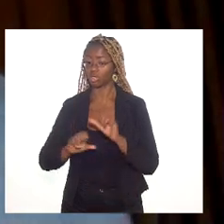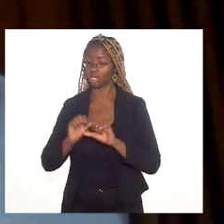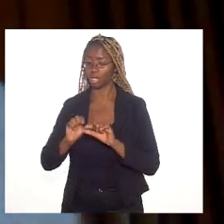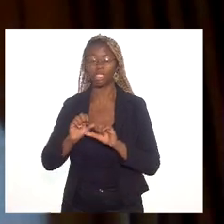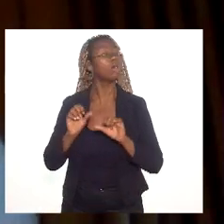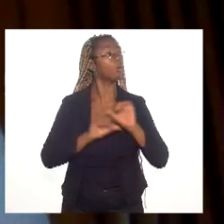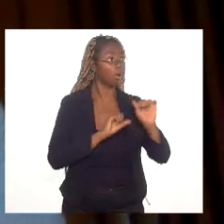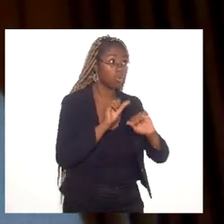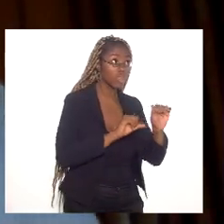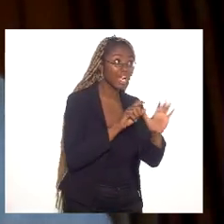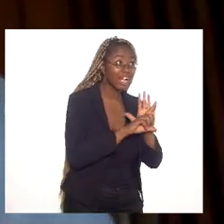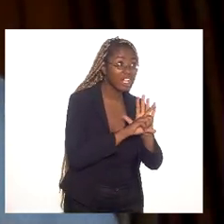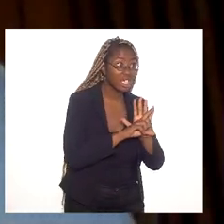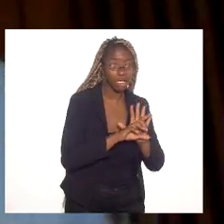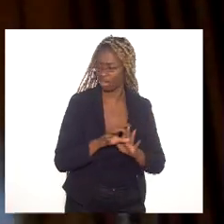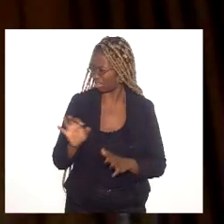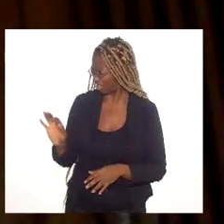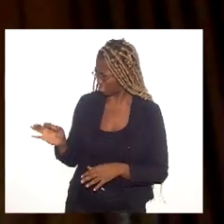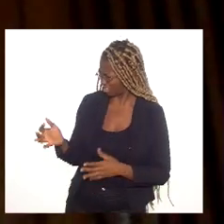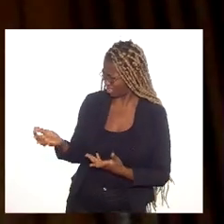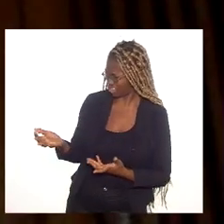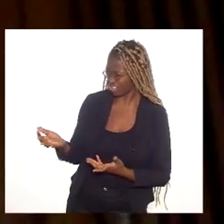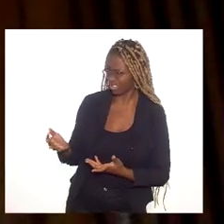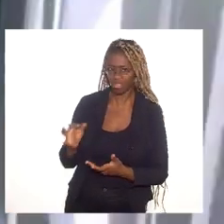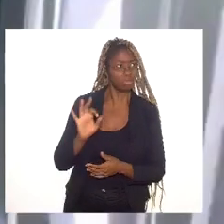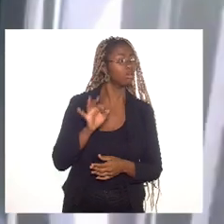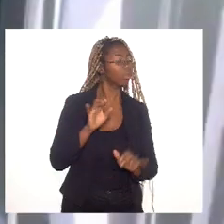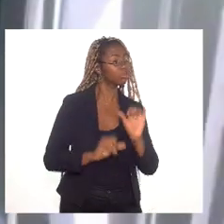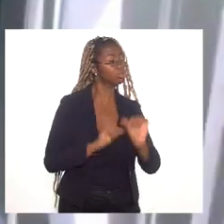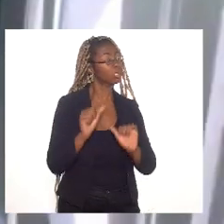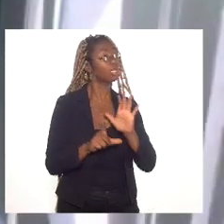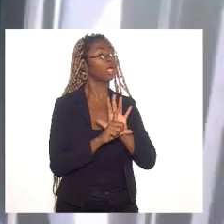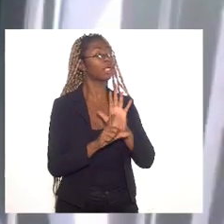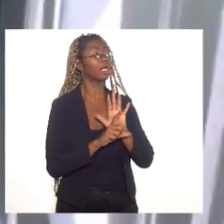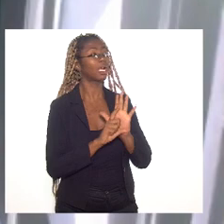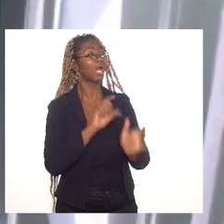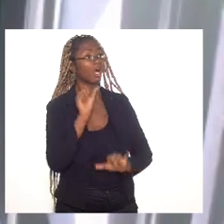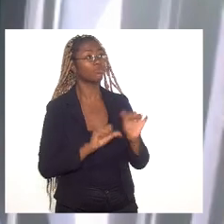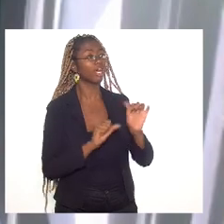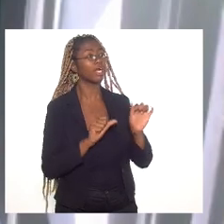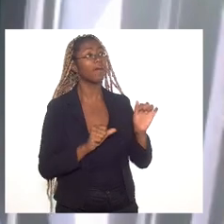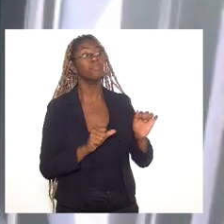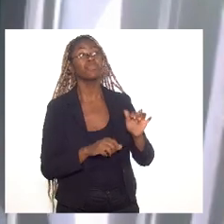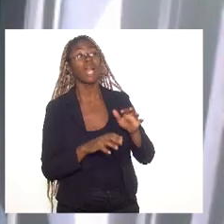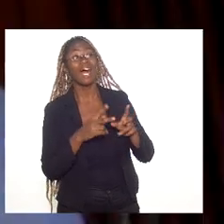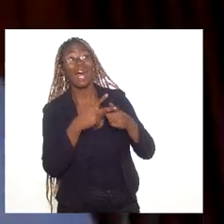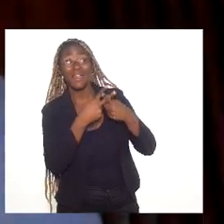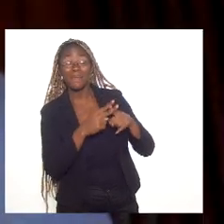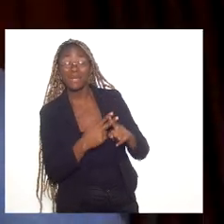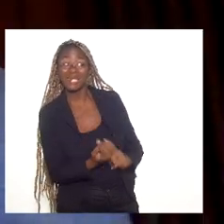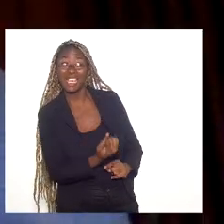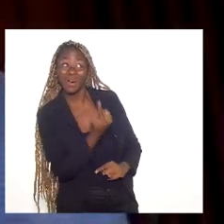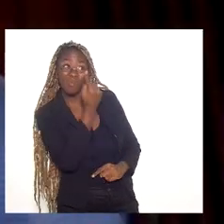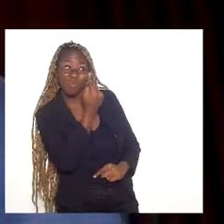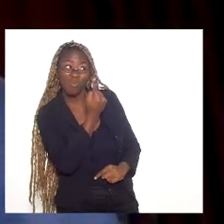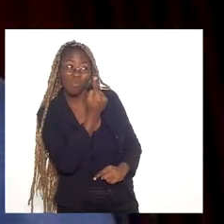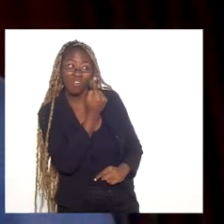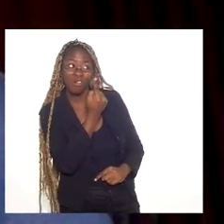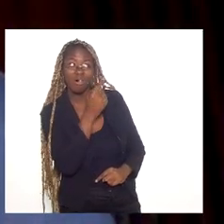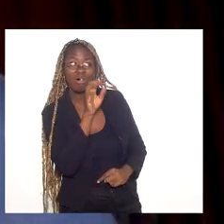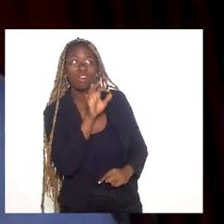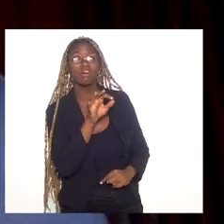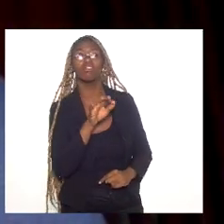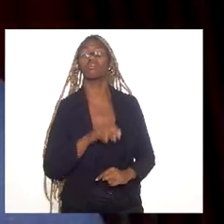lei. Ah, é? Alterando a lei. Mas altera a lei. A emenda 1, Valdec. Altera a lei 9227.